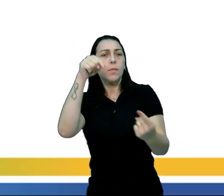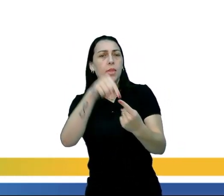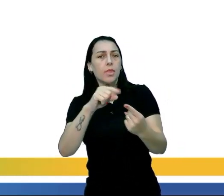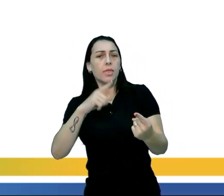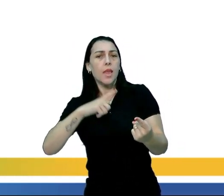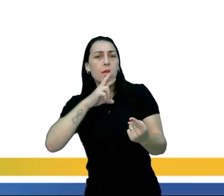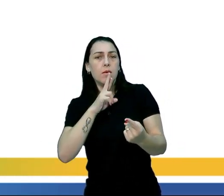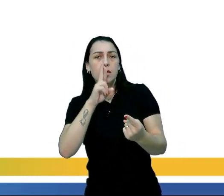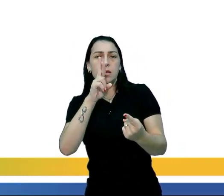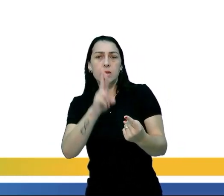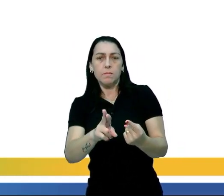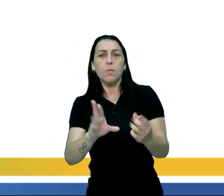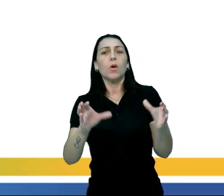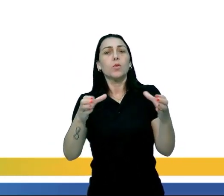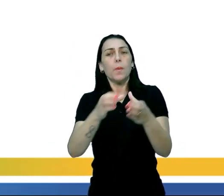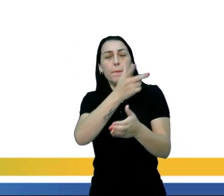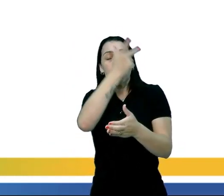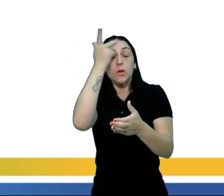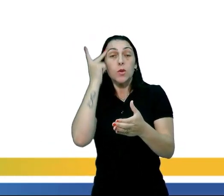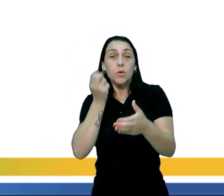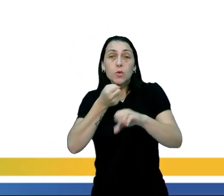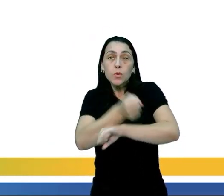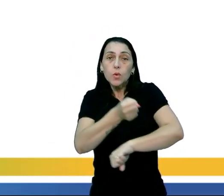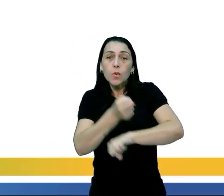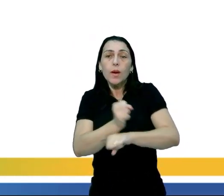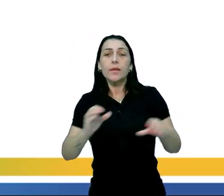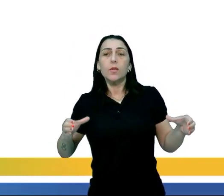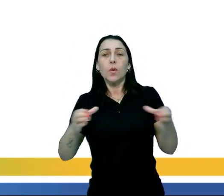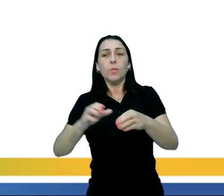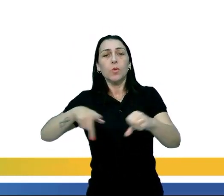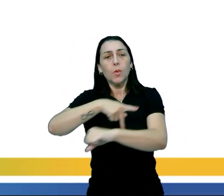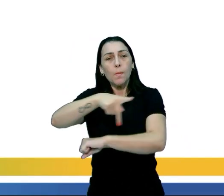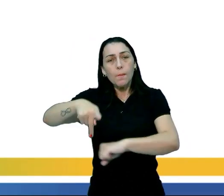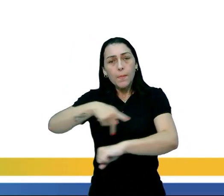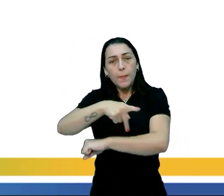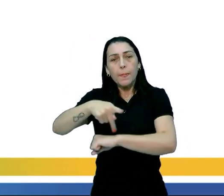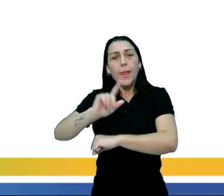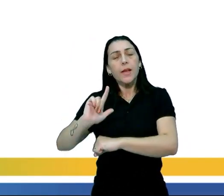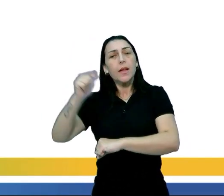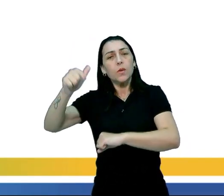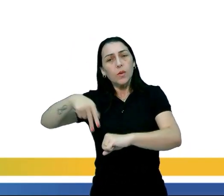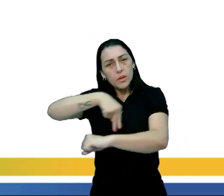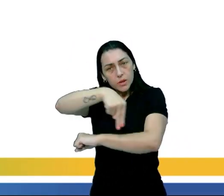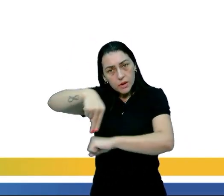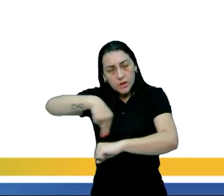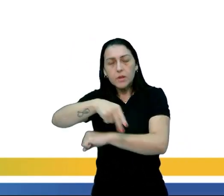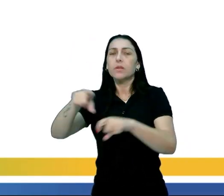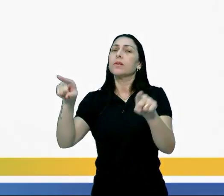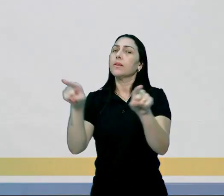obter resultados e integrar pessoas e comunidades do país e essas com as de outras